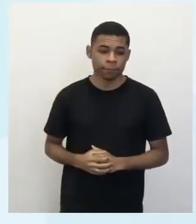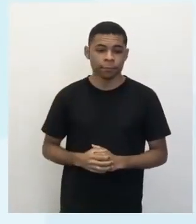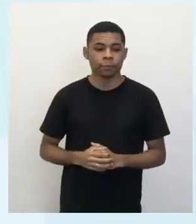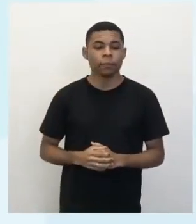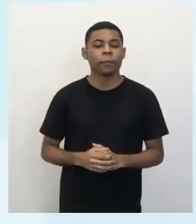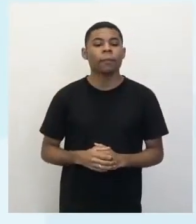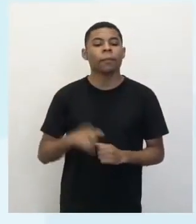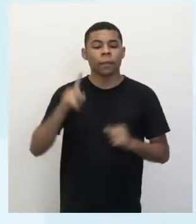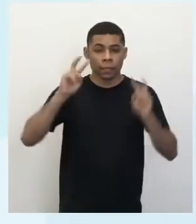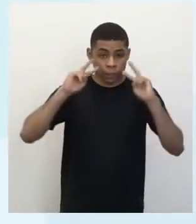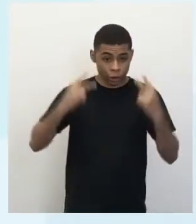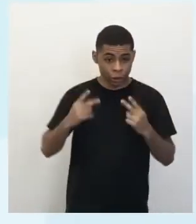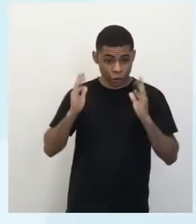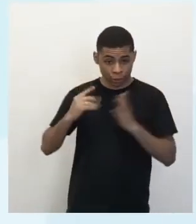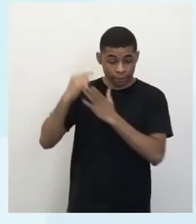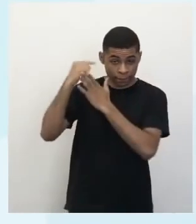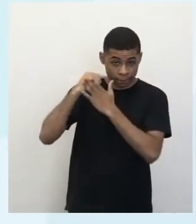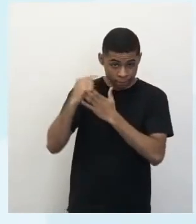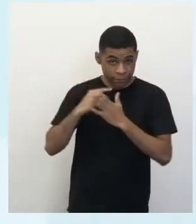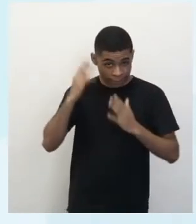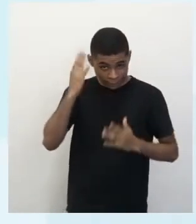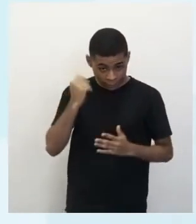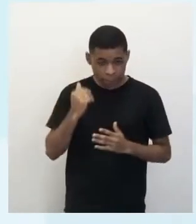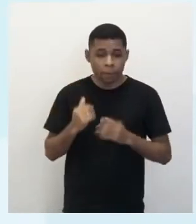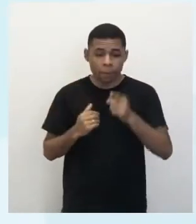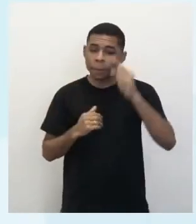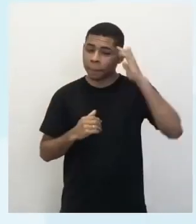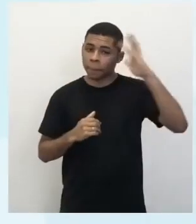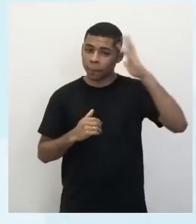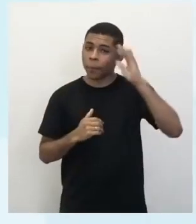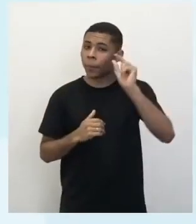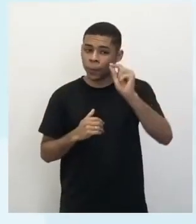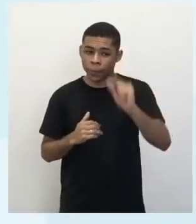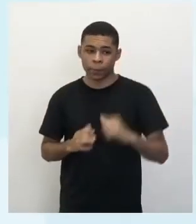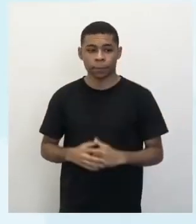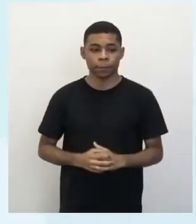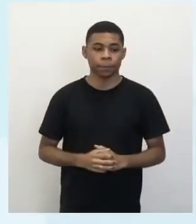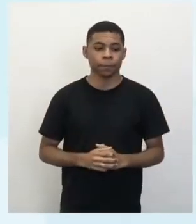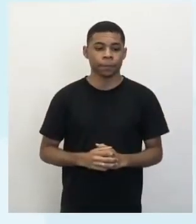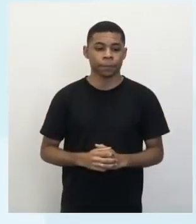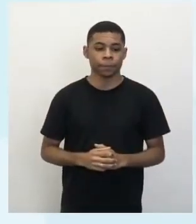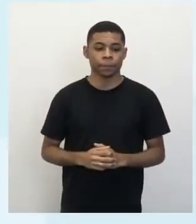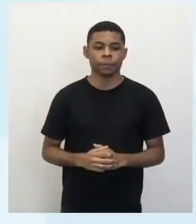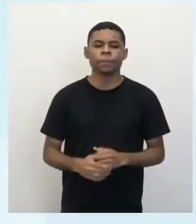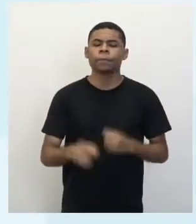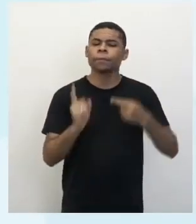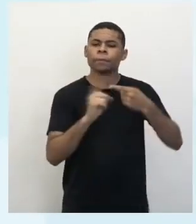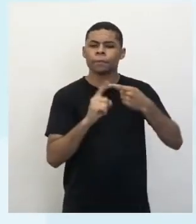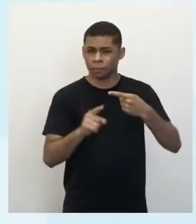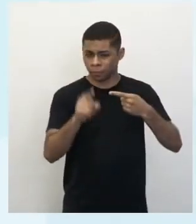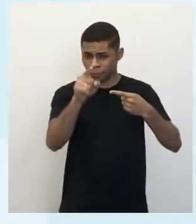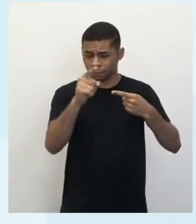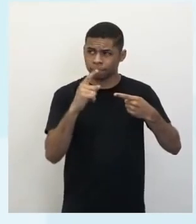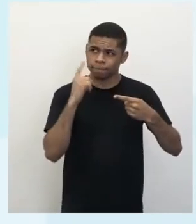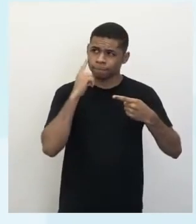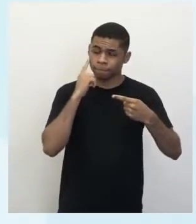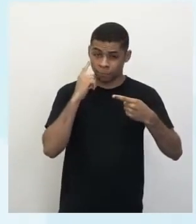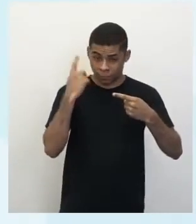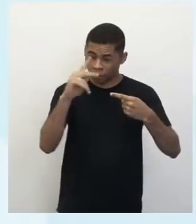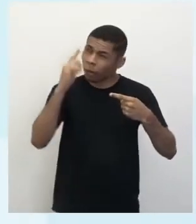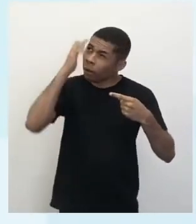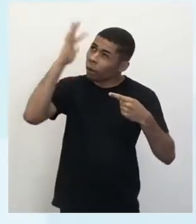sua autoavaliação sobre essa produção, pense o seguinte: o seu ponto de vista você deixou claro,